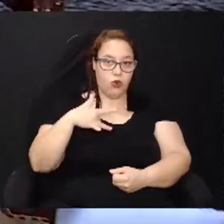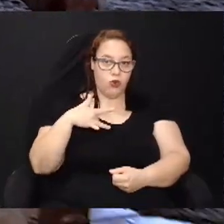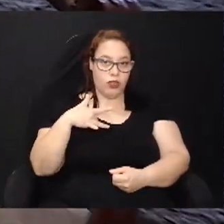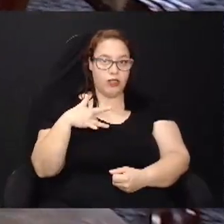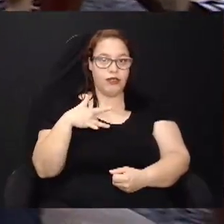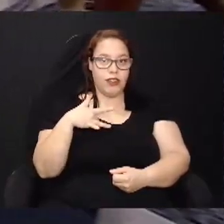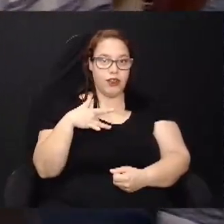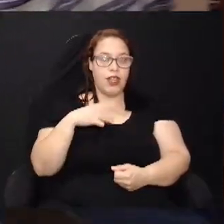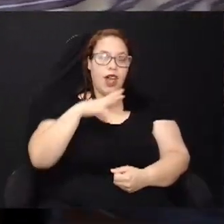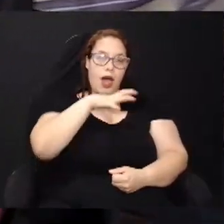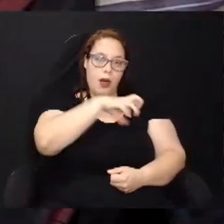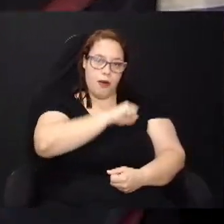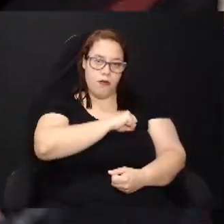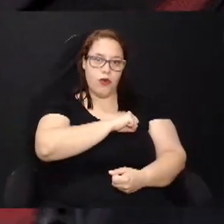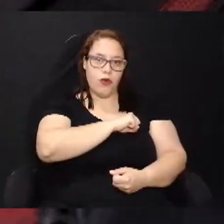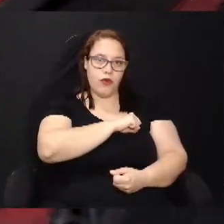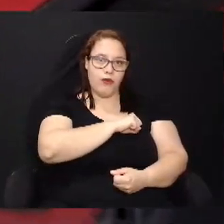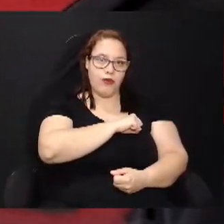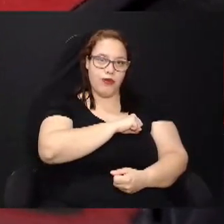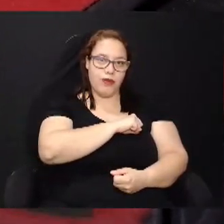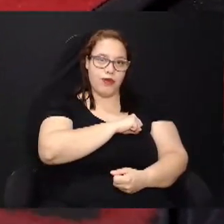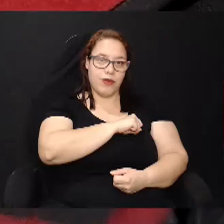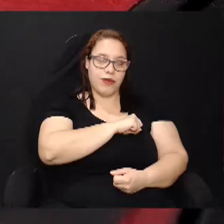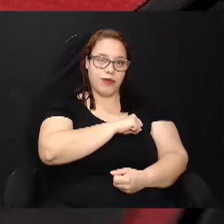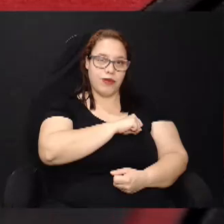amor e dinheiro.